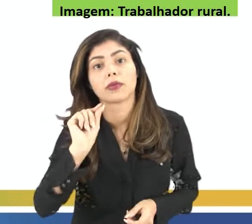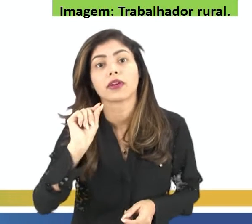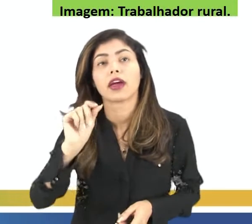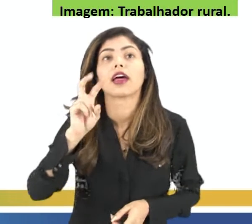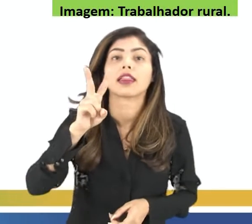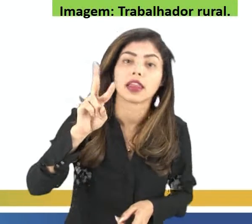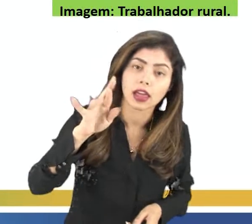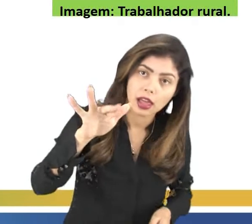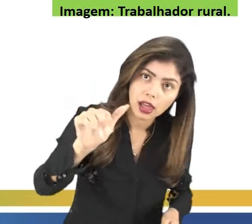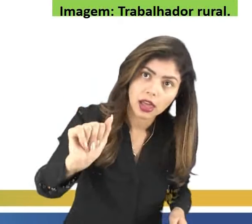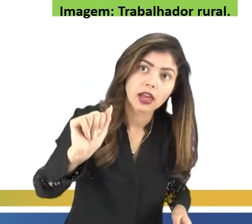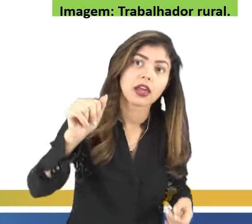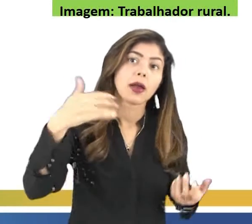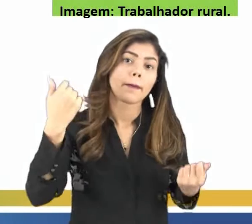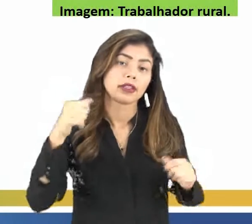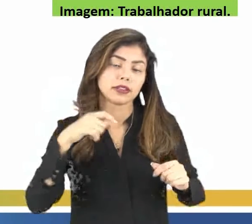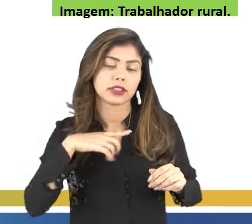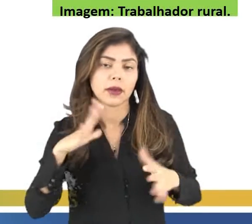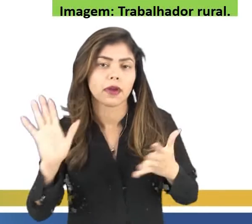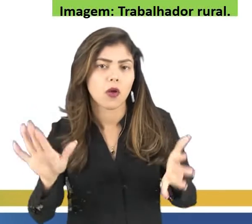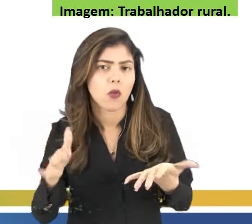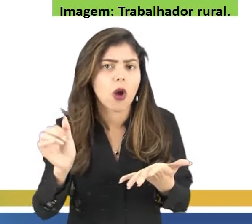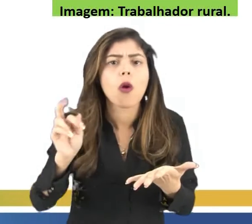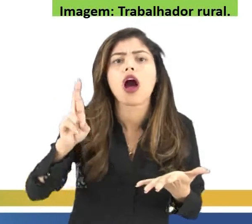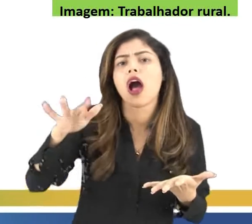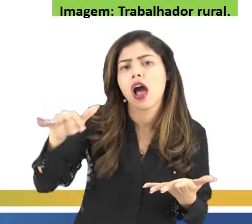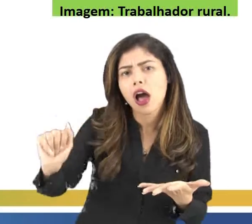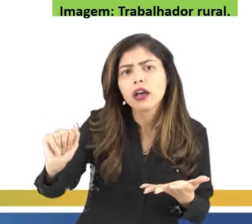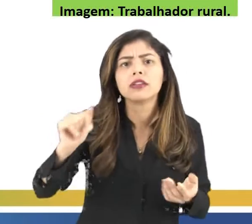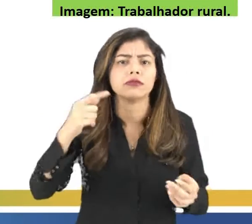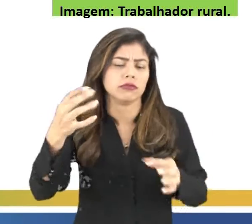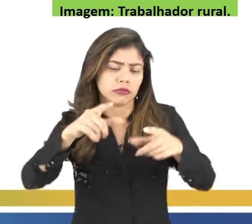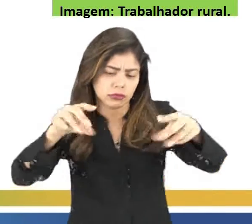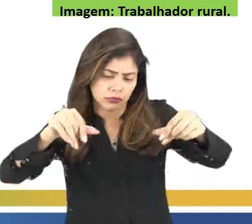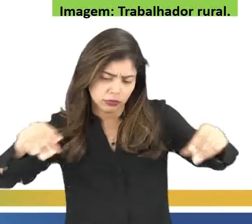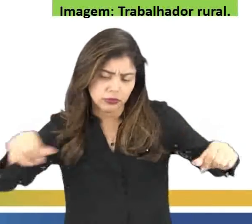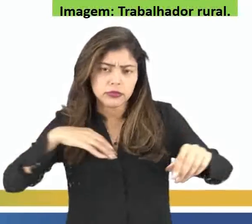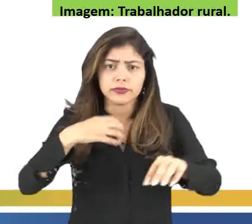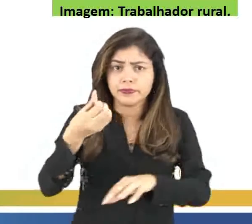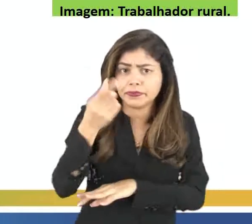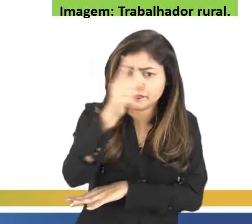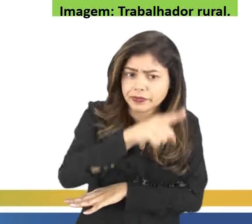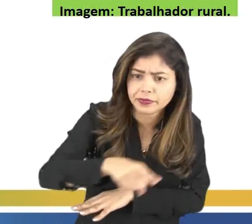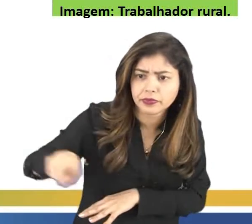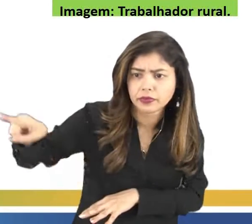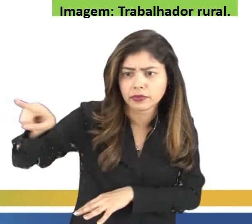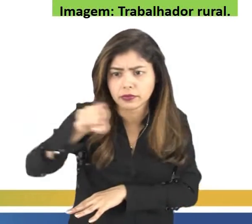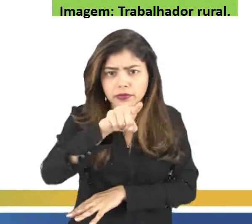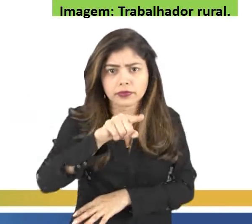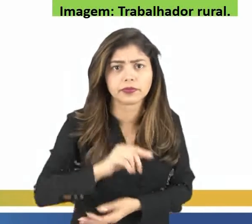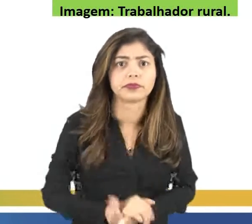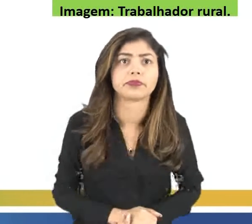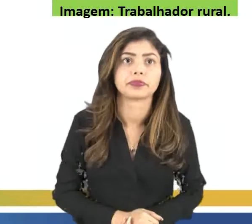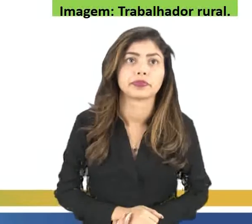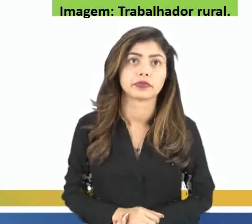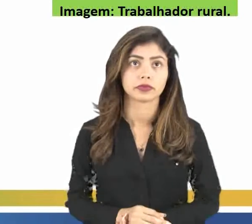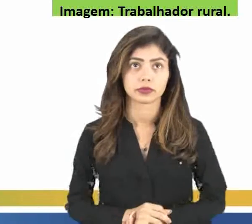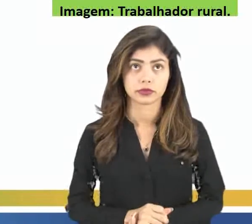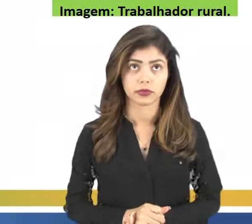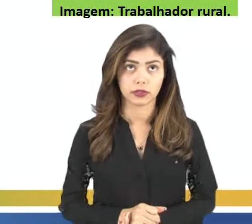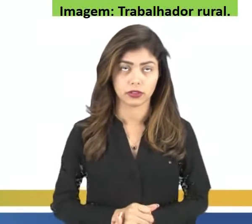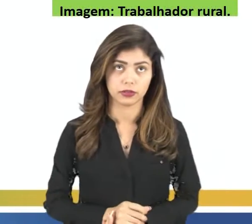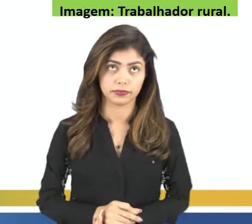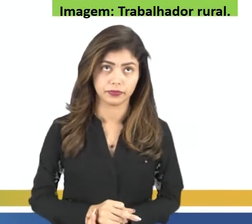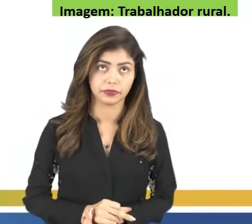área. Eu preciso saber a área desse terreno cujo raio é de 6 metros. Bem,